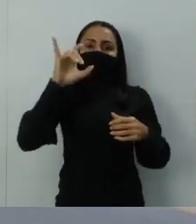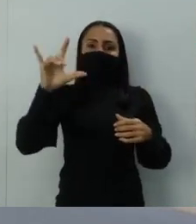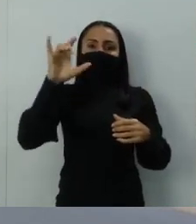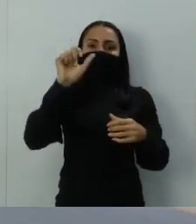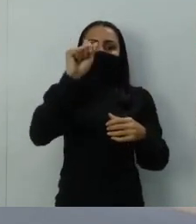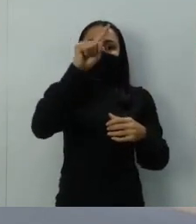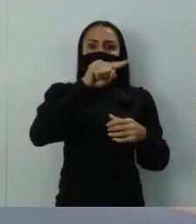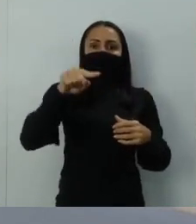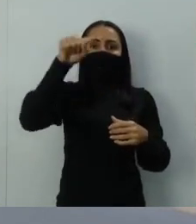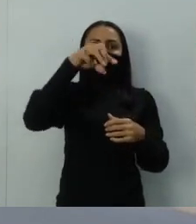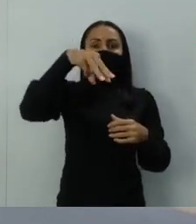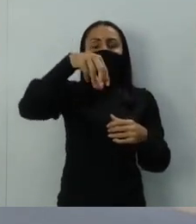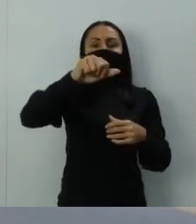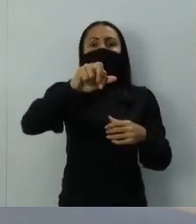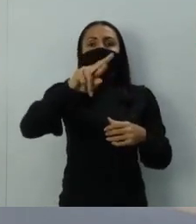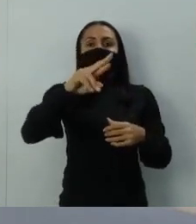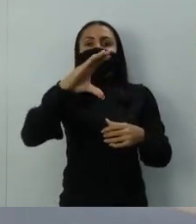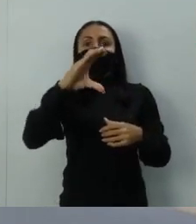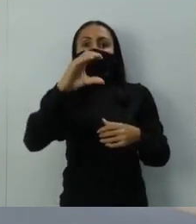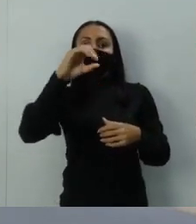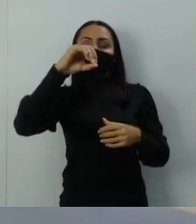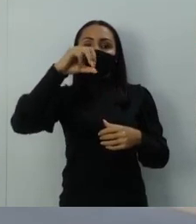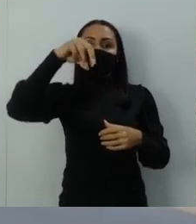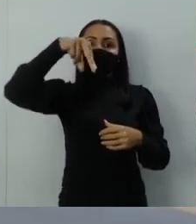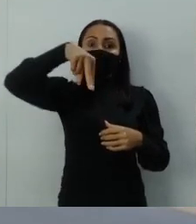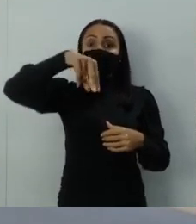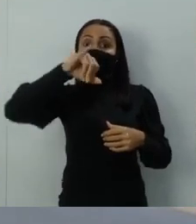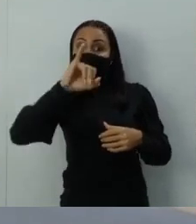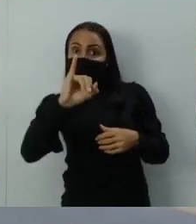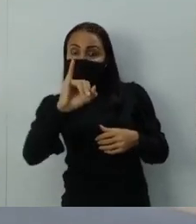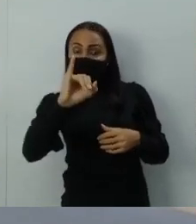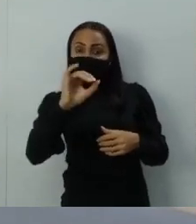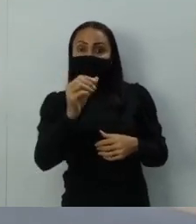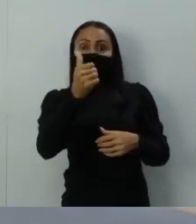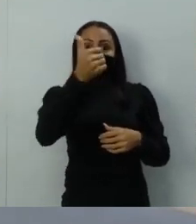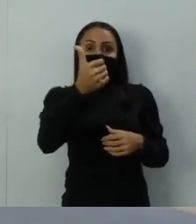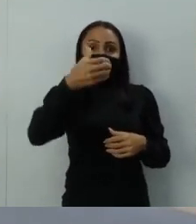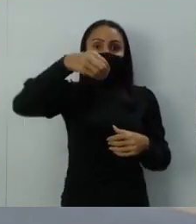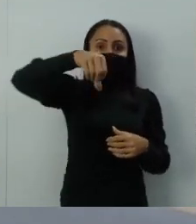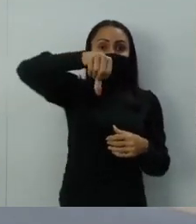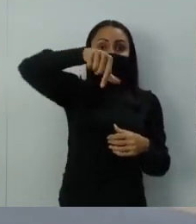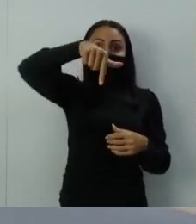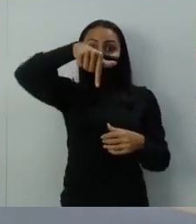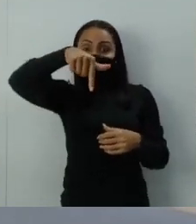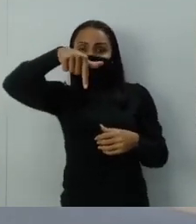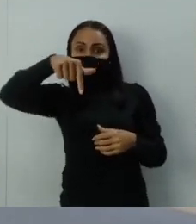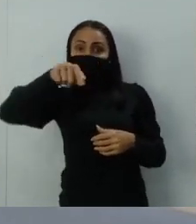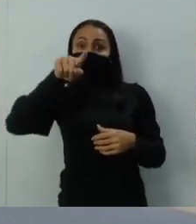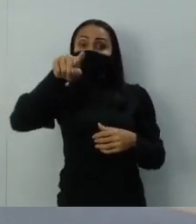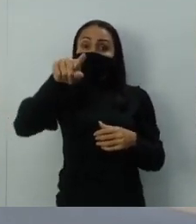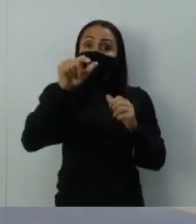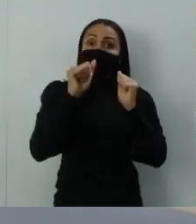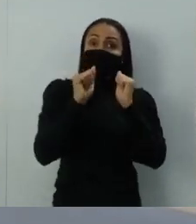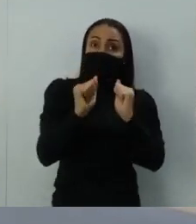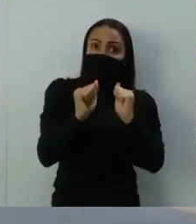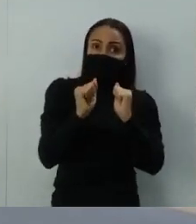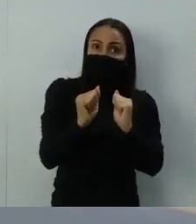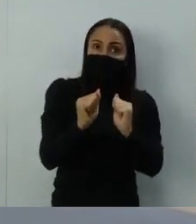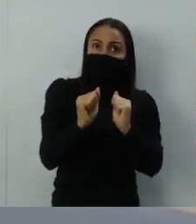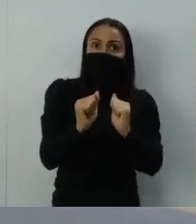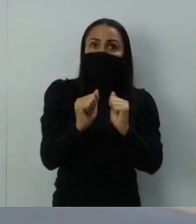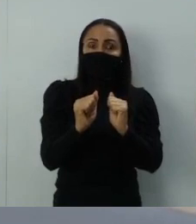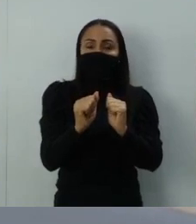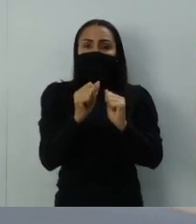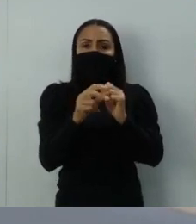@Marconi com I, Marconi 1977. Você pode nos procurar, tirar